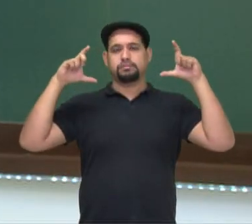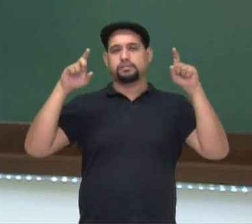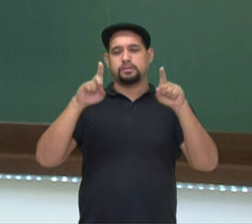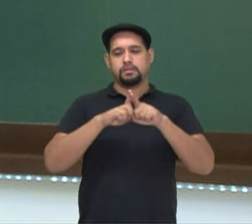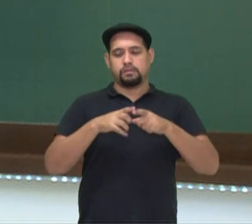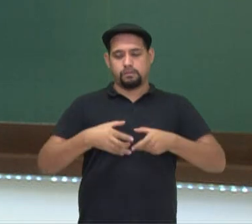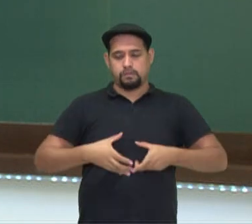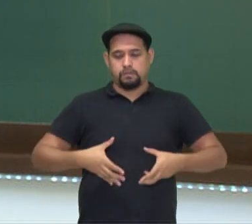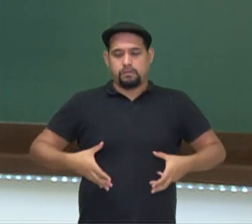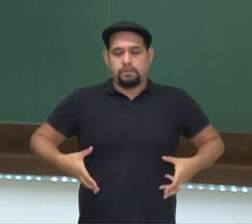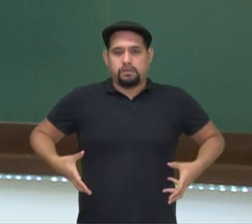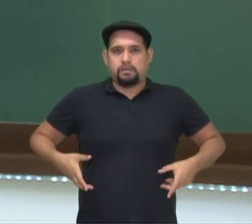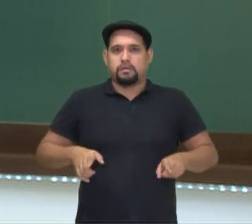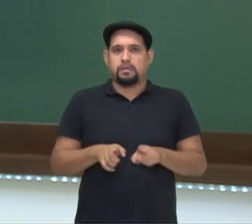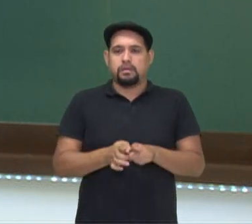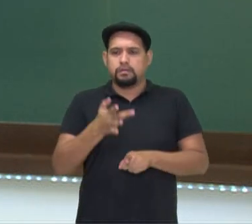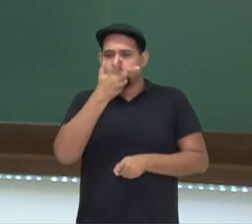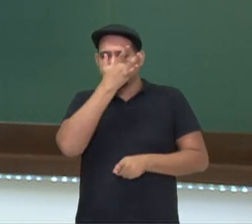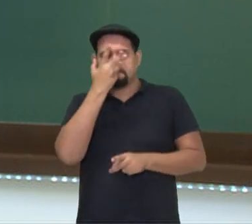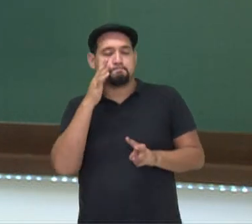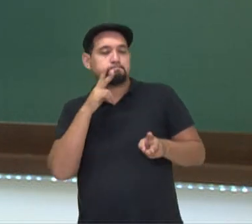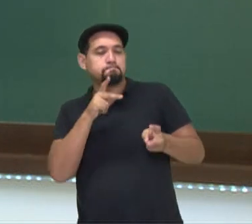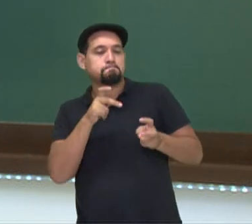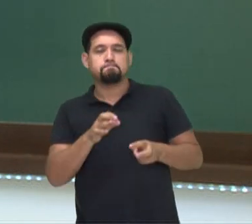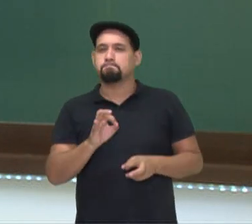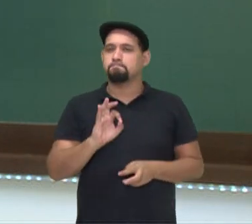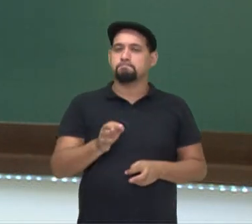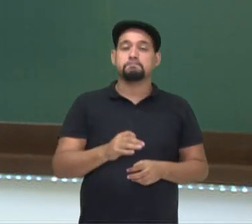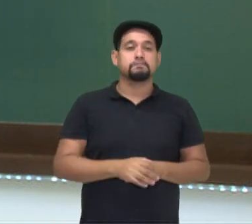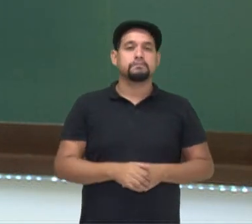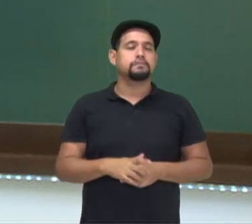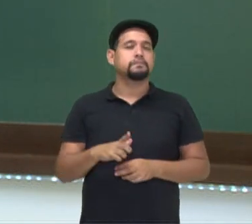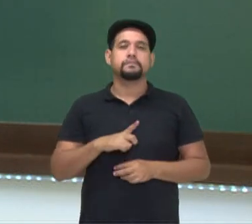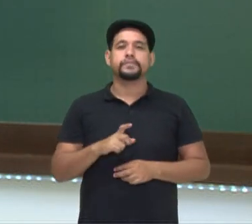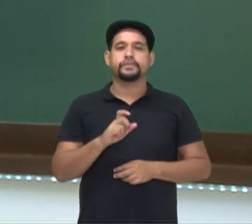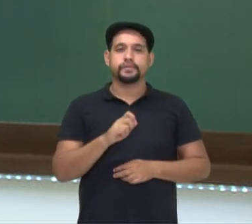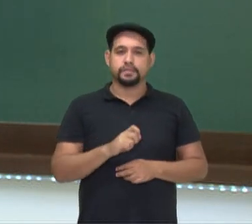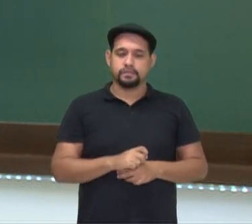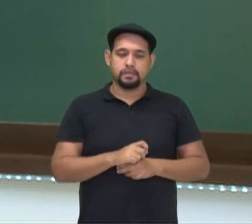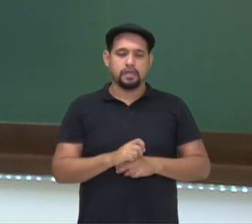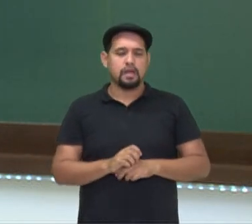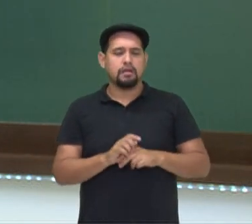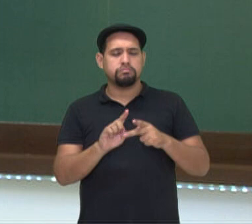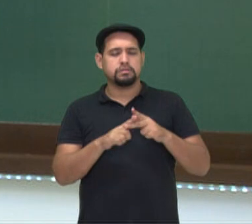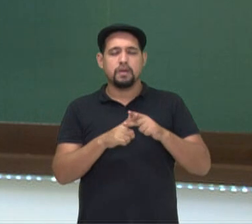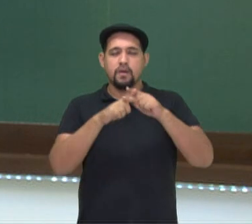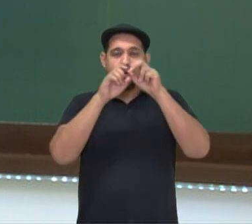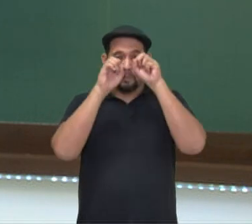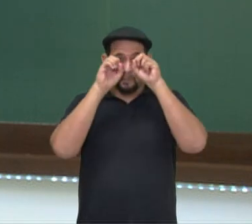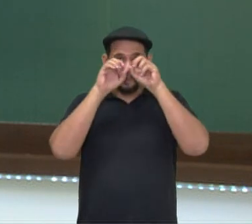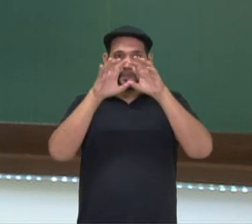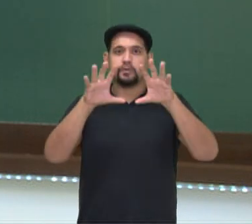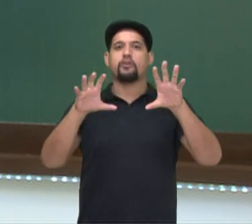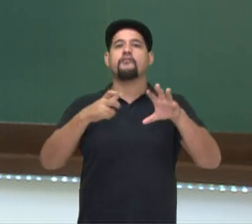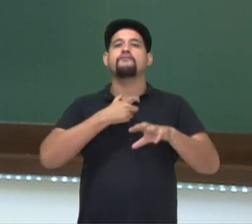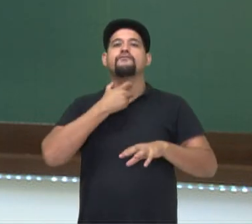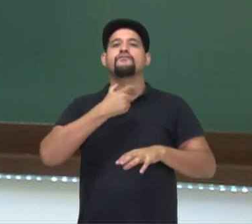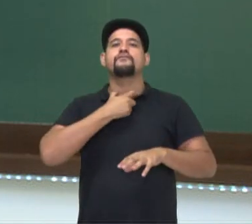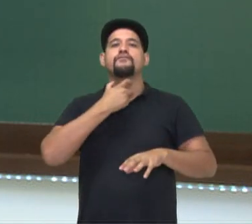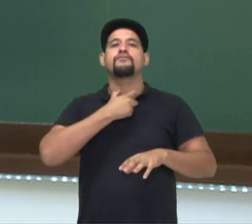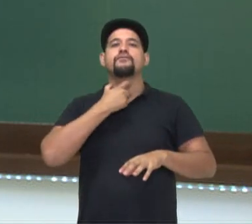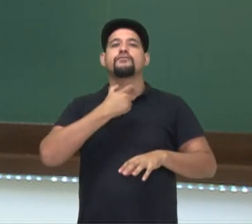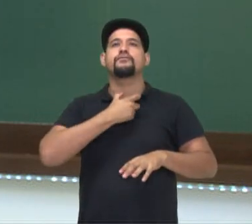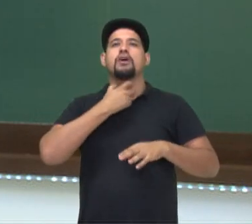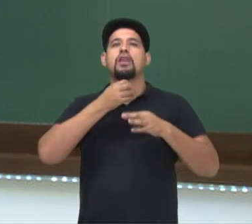deixar ele maior para a plateia conseguir enxergar ele, também auxiliava na projeção vocal, fazia a voz ir